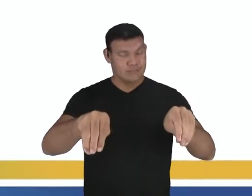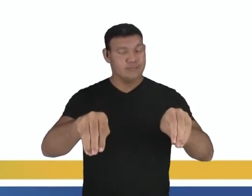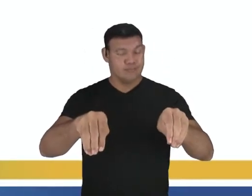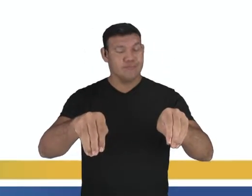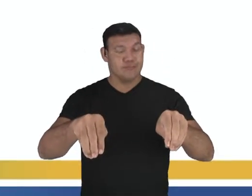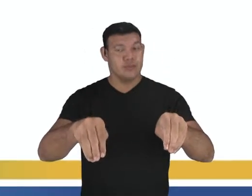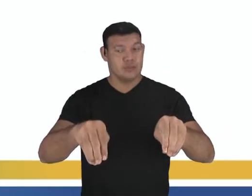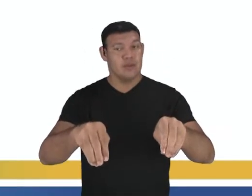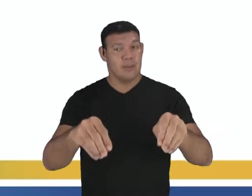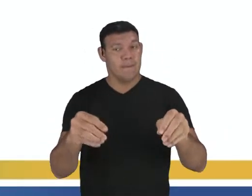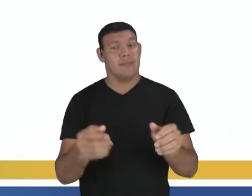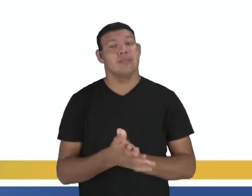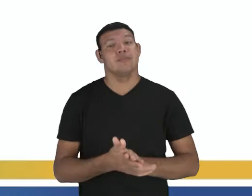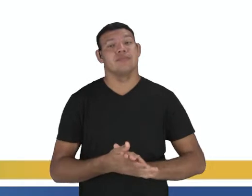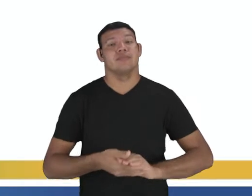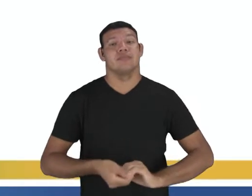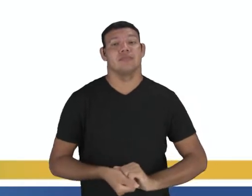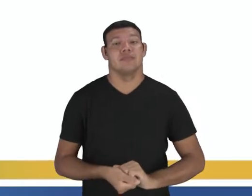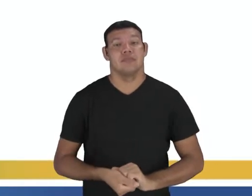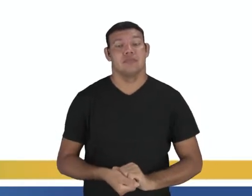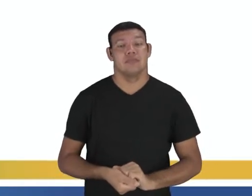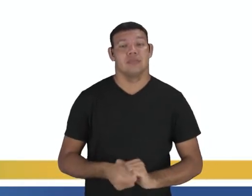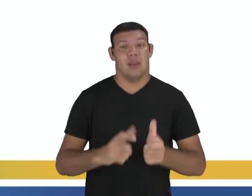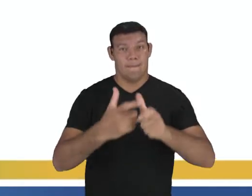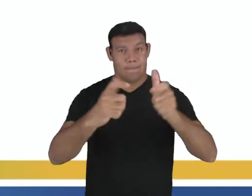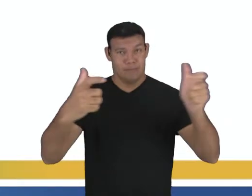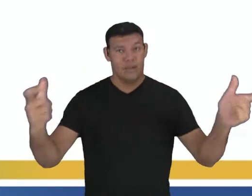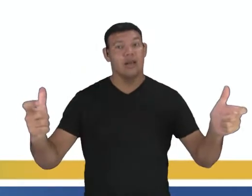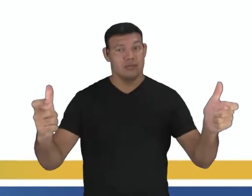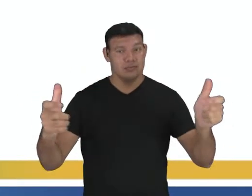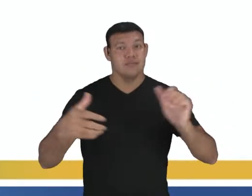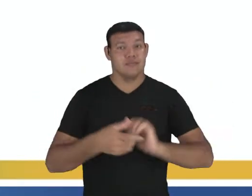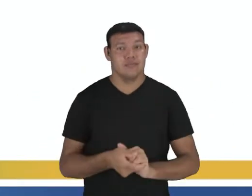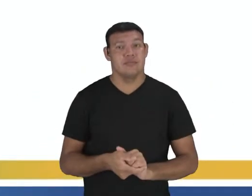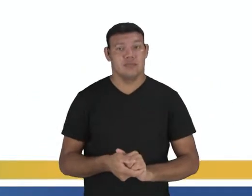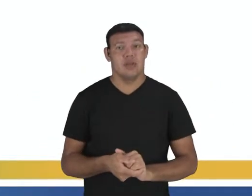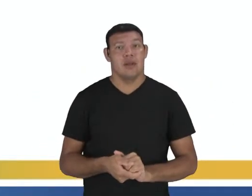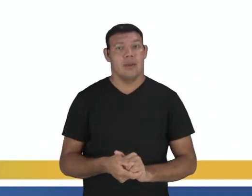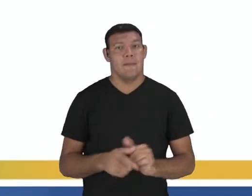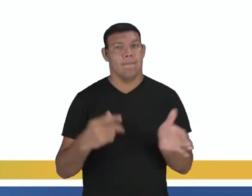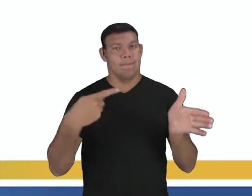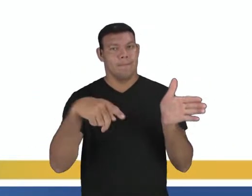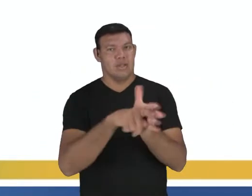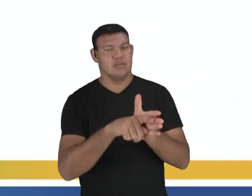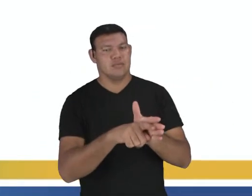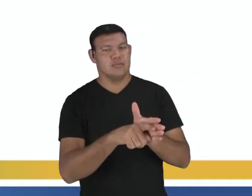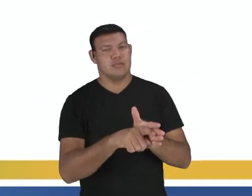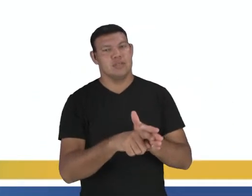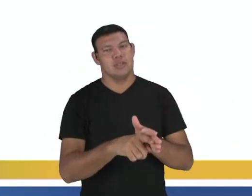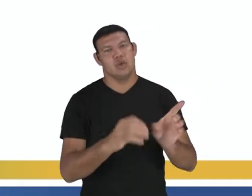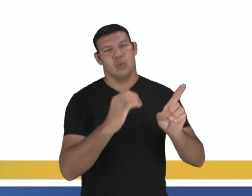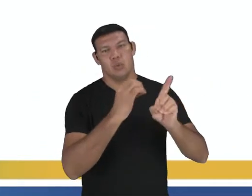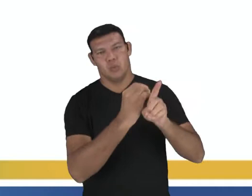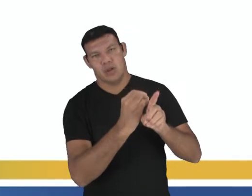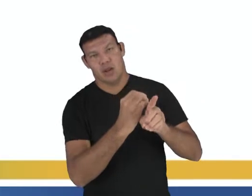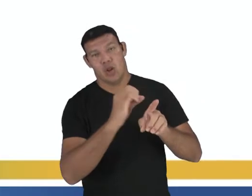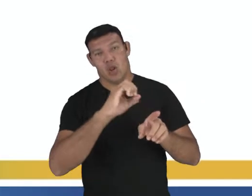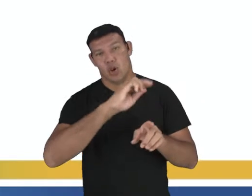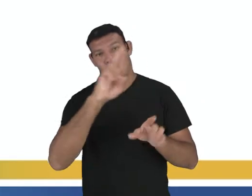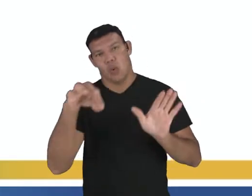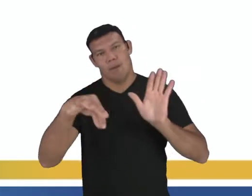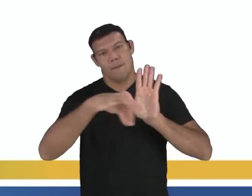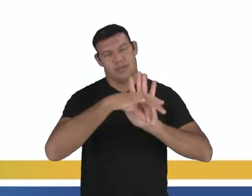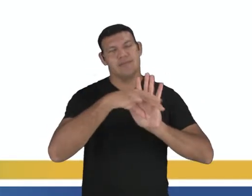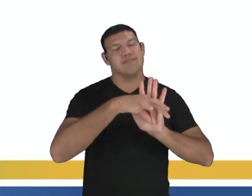causam doenças, tá? A maioria das ISTs atinge principalmente os órgãos genitais e pode ser curada sem